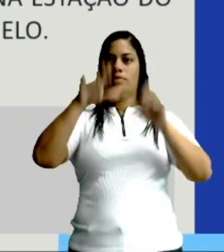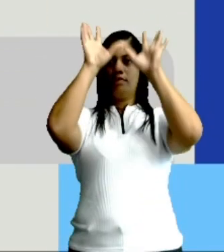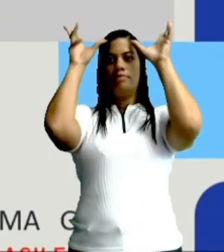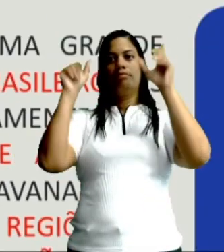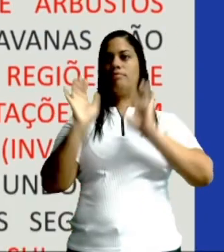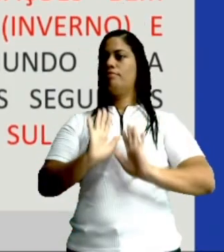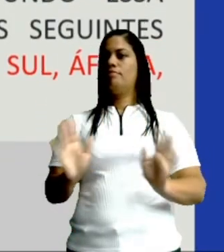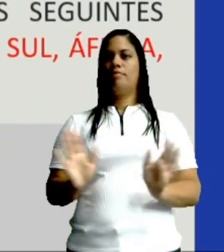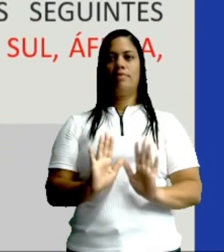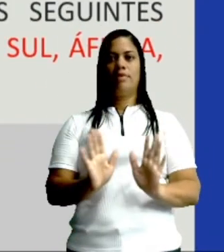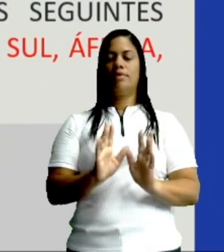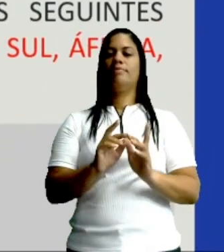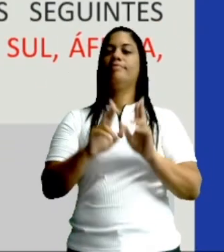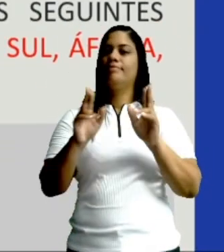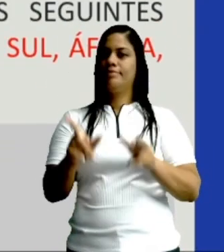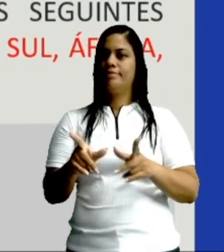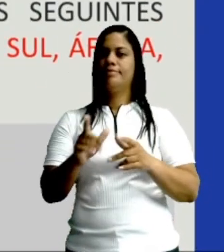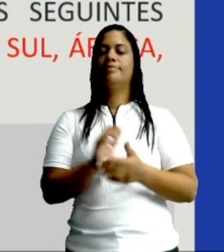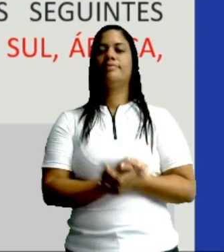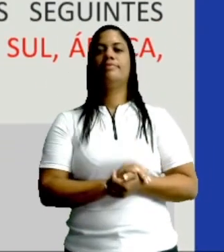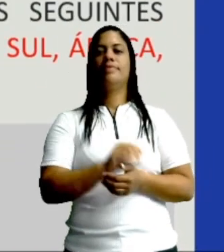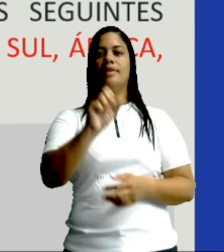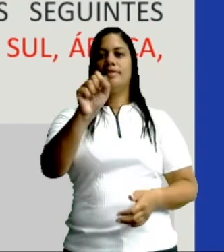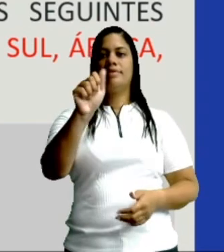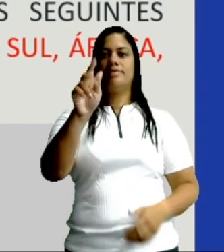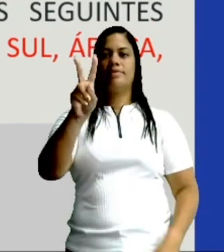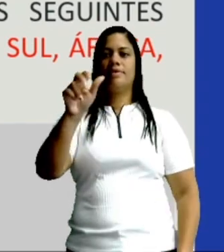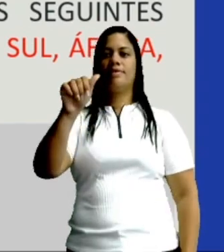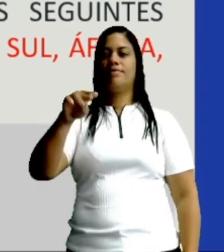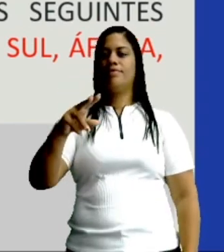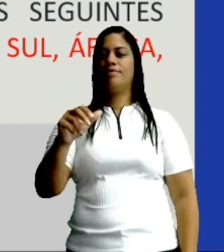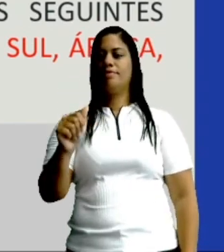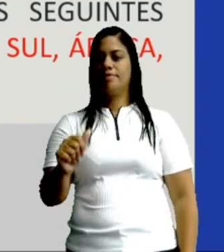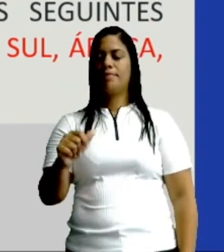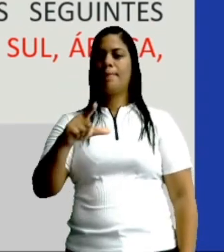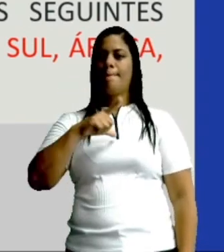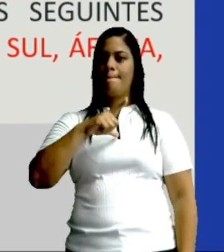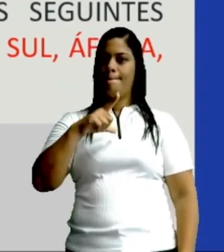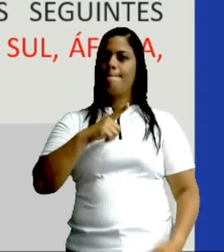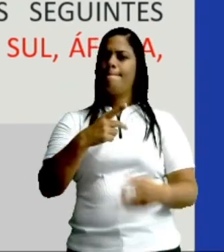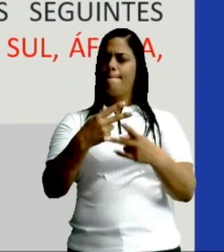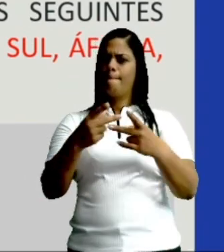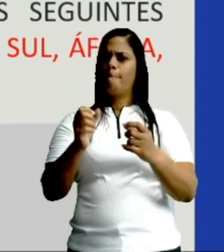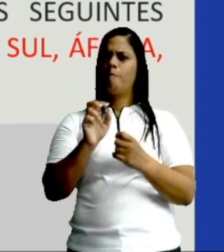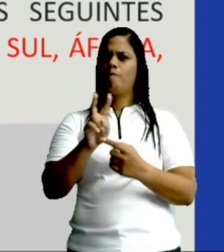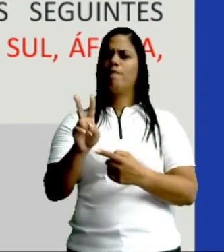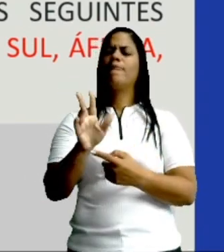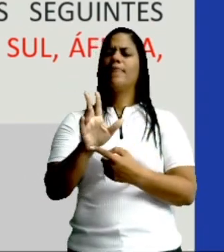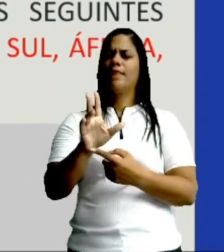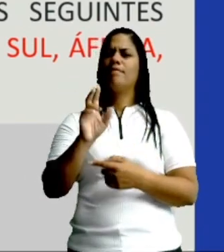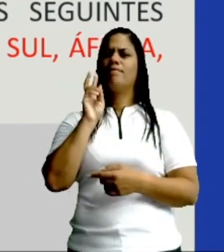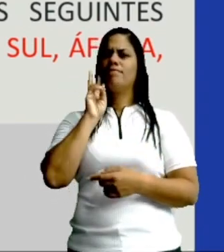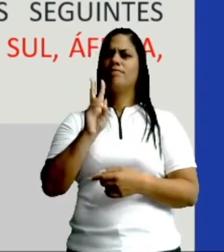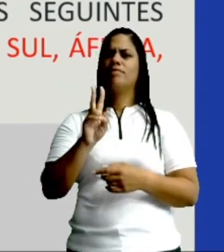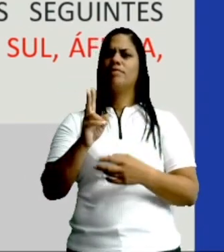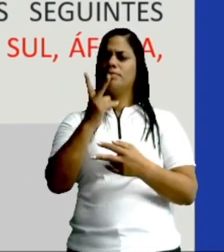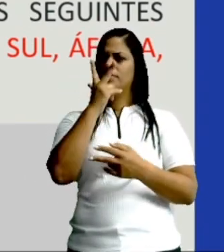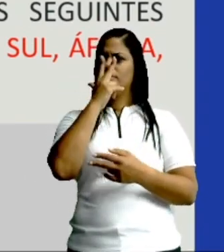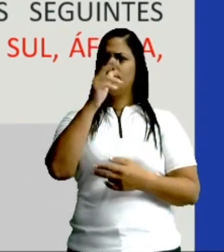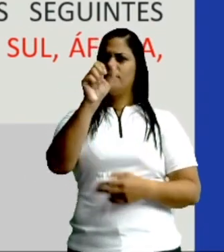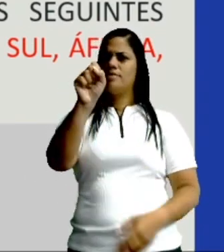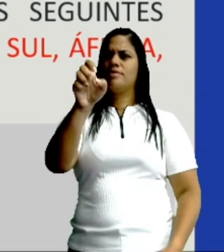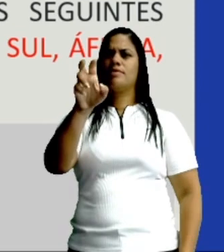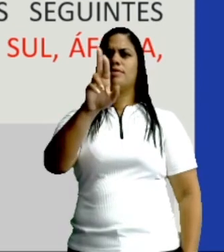amazônica. A savana. Esse tipo de vegetação, que tem uma grande semelhança com o